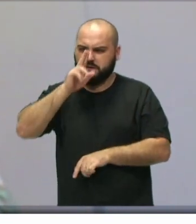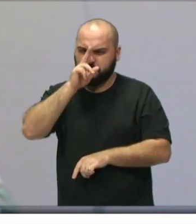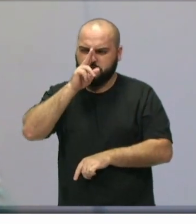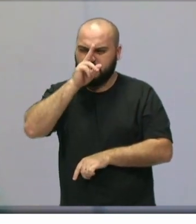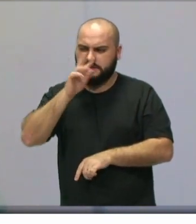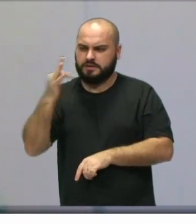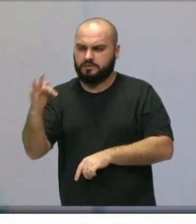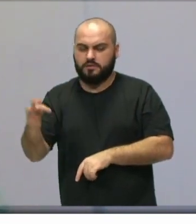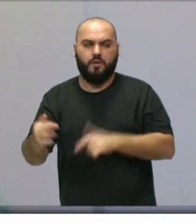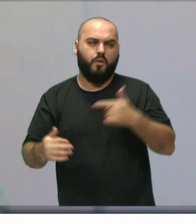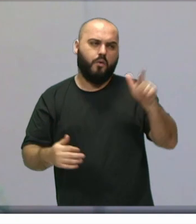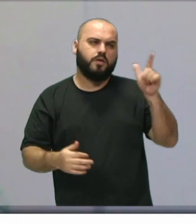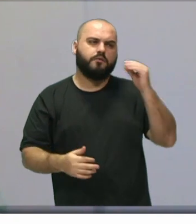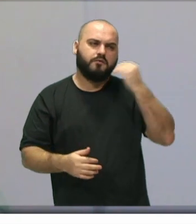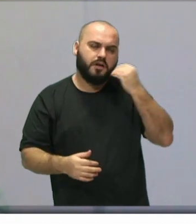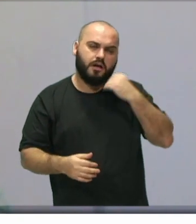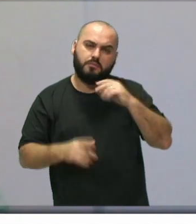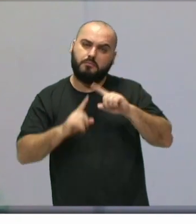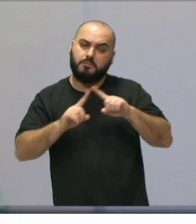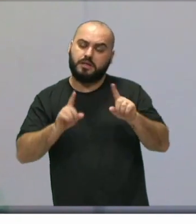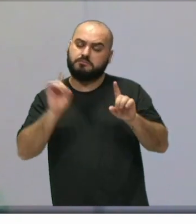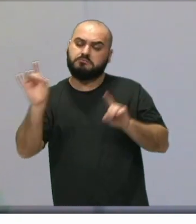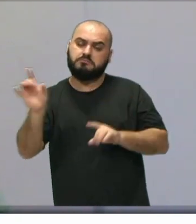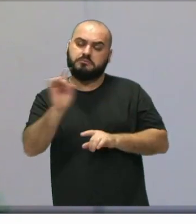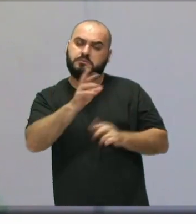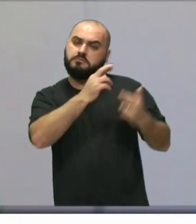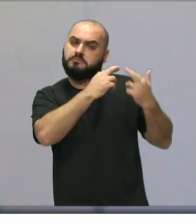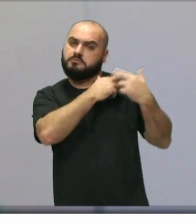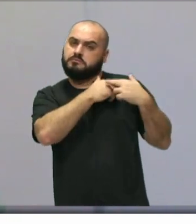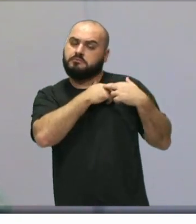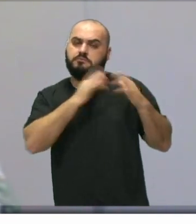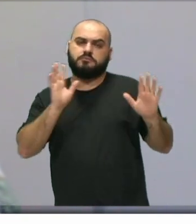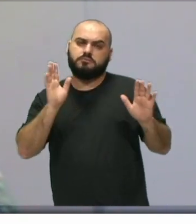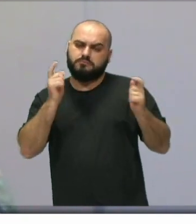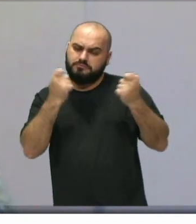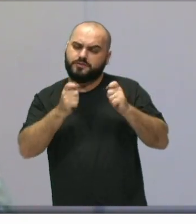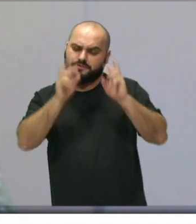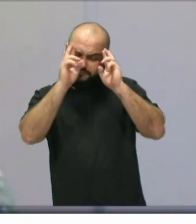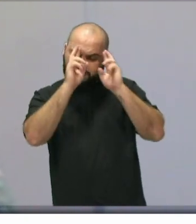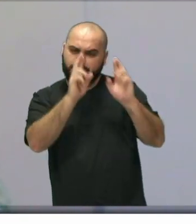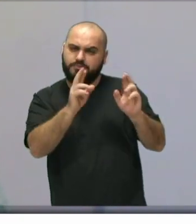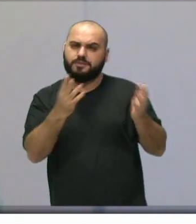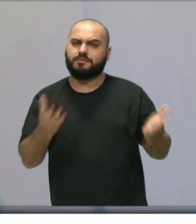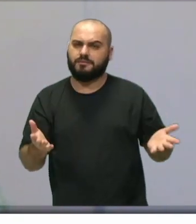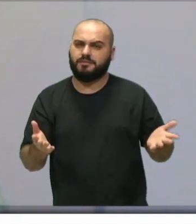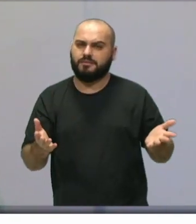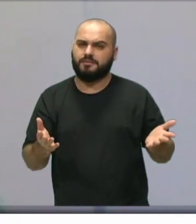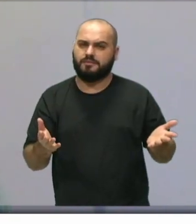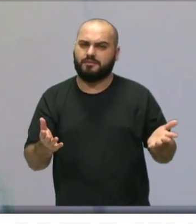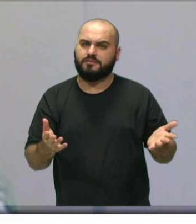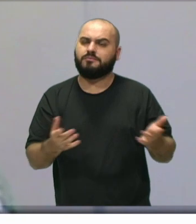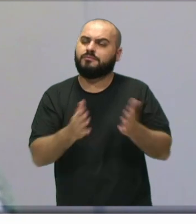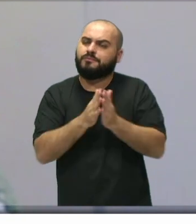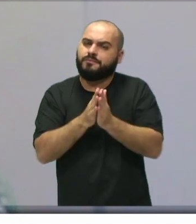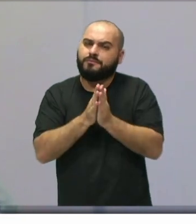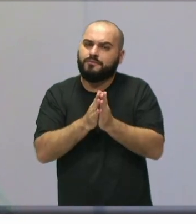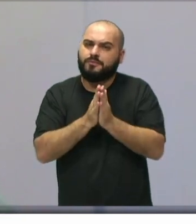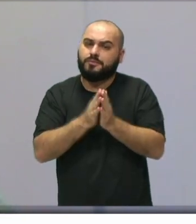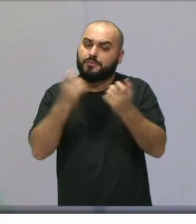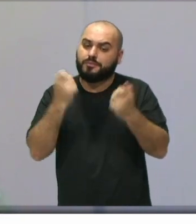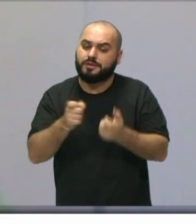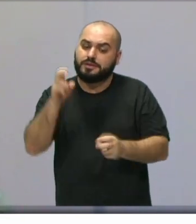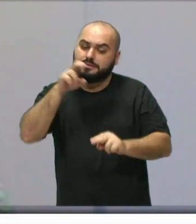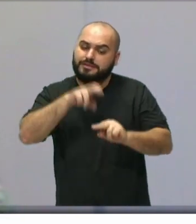resistência, mas a dor é uma coisa de cada um, né? Então, vamos respeitar quando essa pessoa diz que está com essa dor, né? Vamos pelo menos